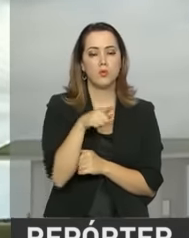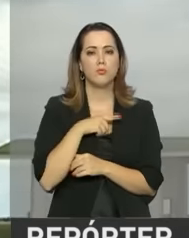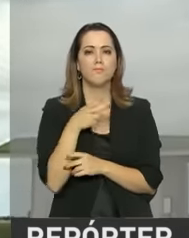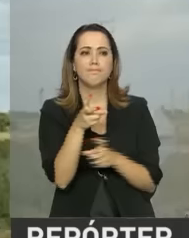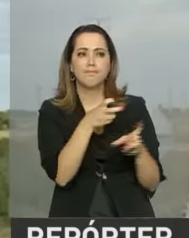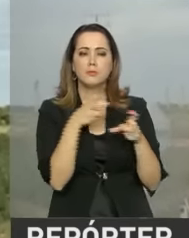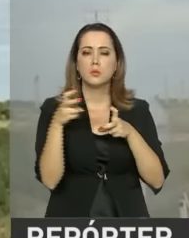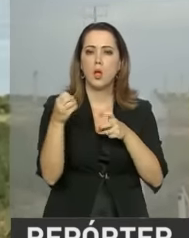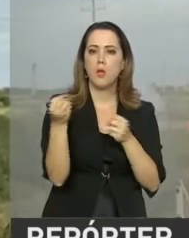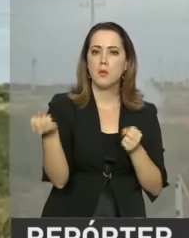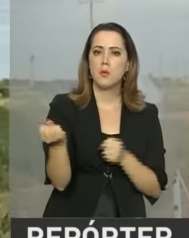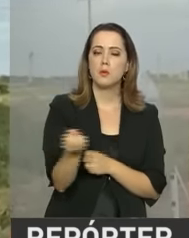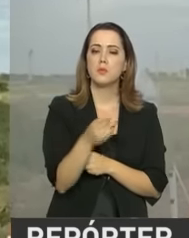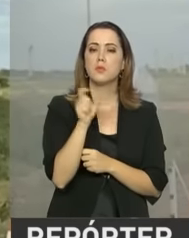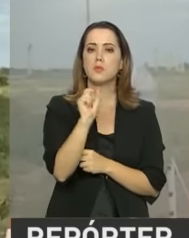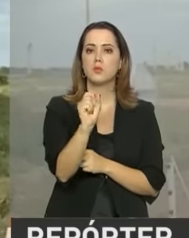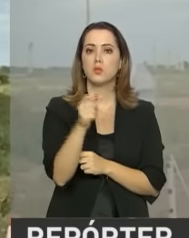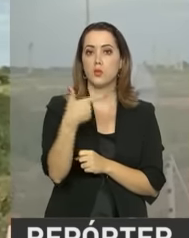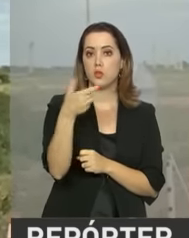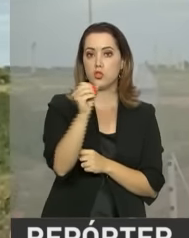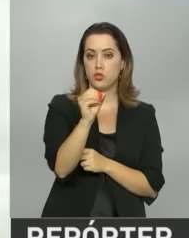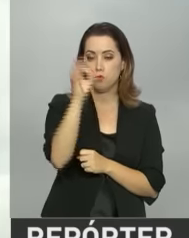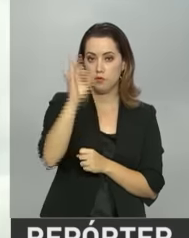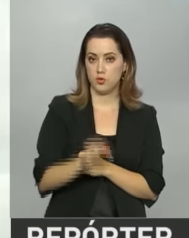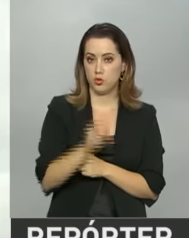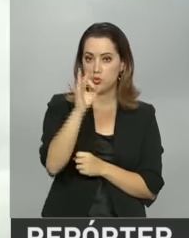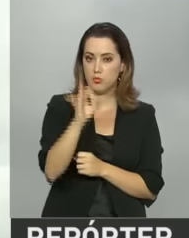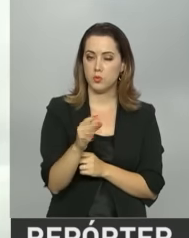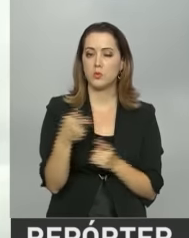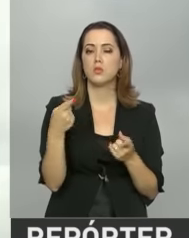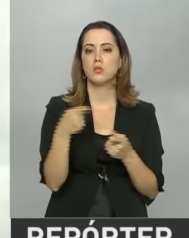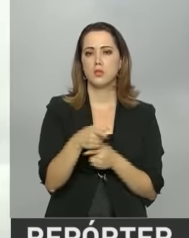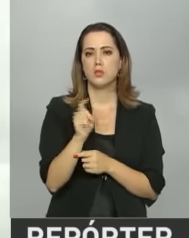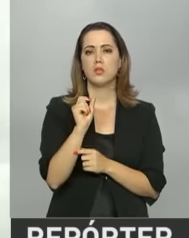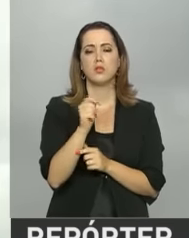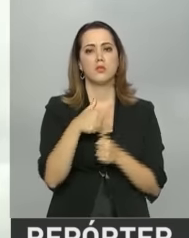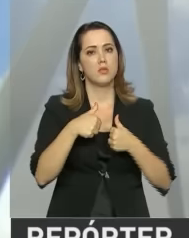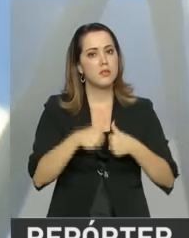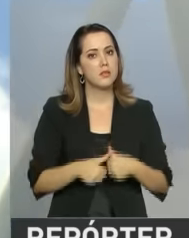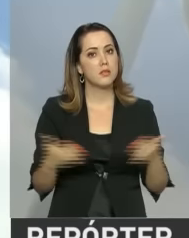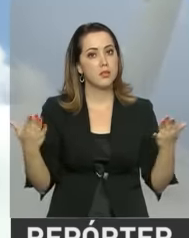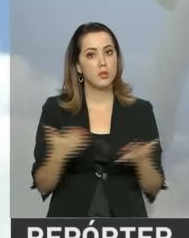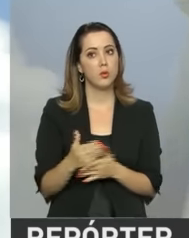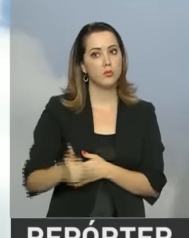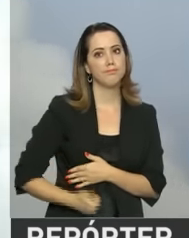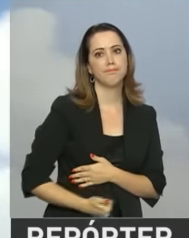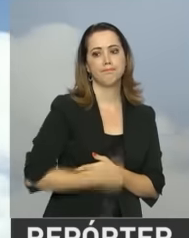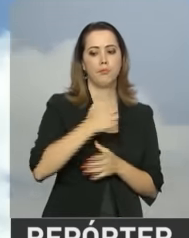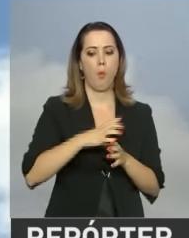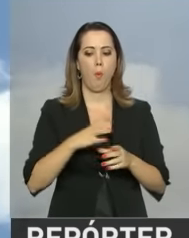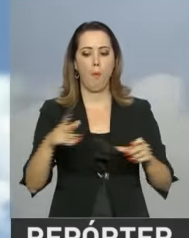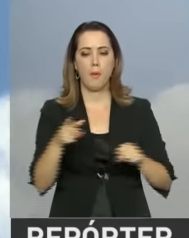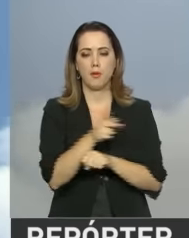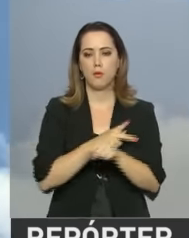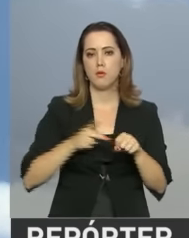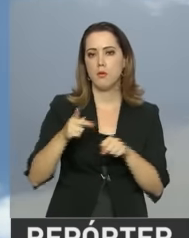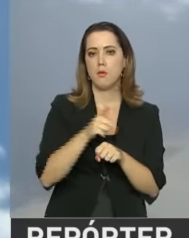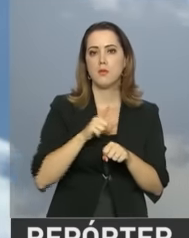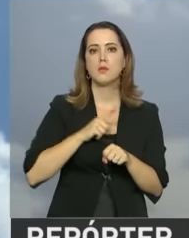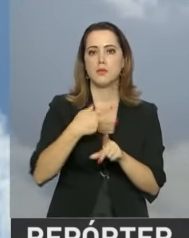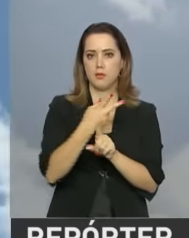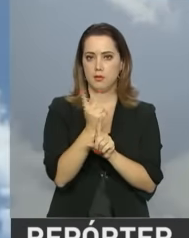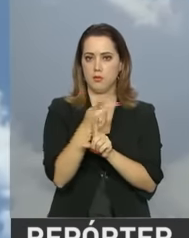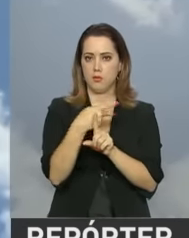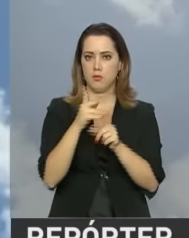média anual de crescimento é de 20% ficando entre as maiores potências eólicas mundiais